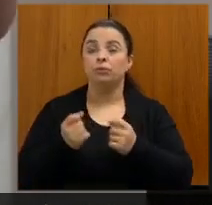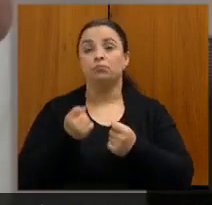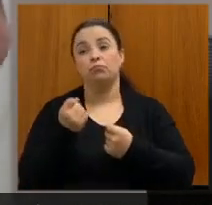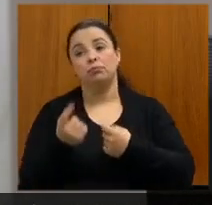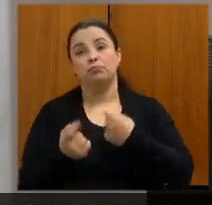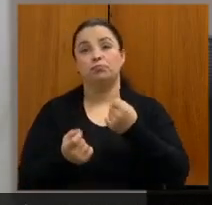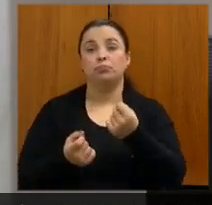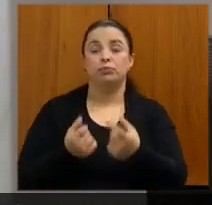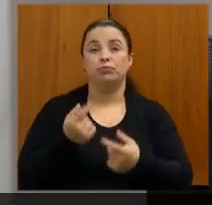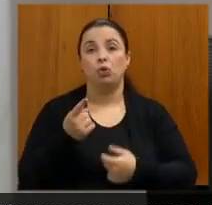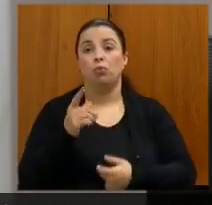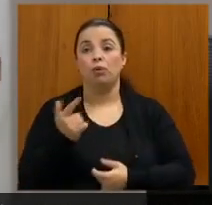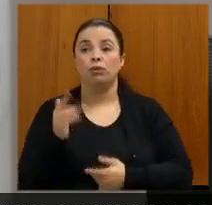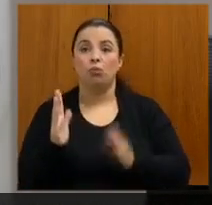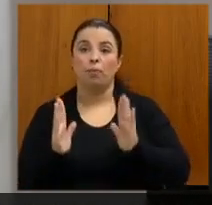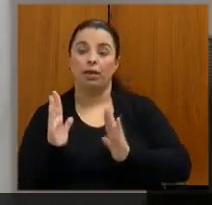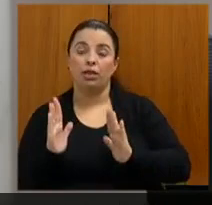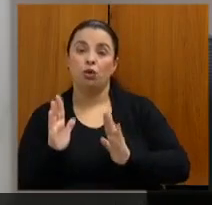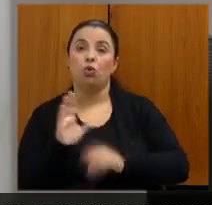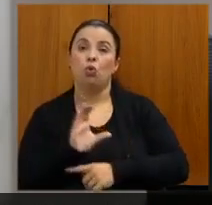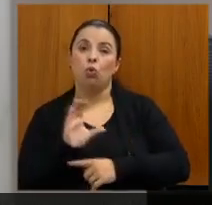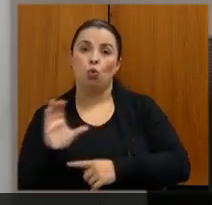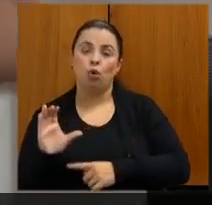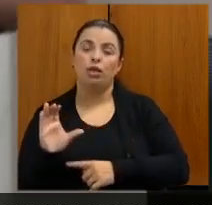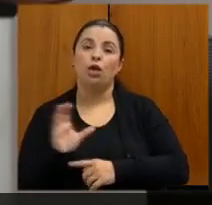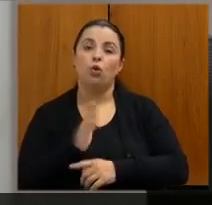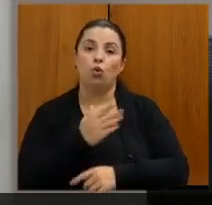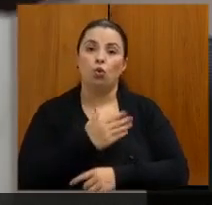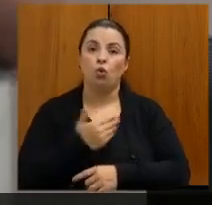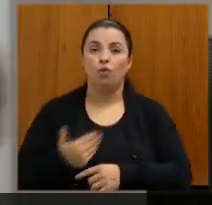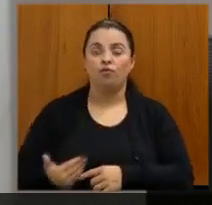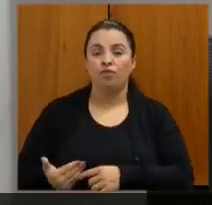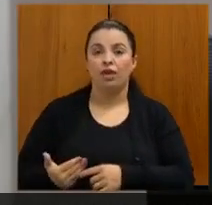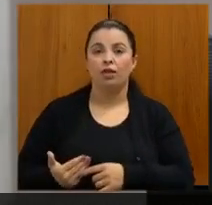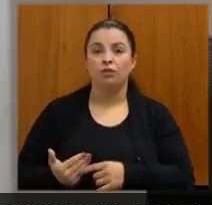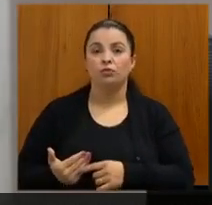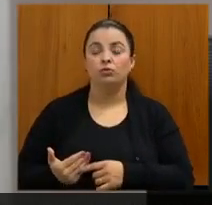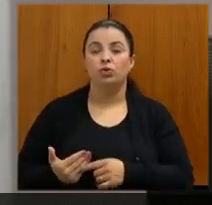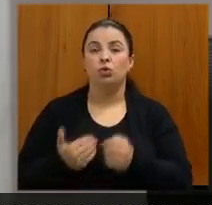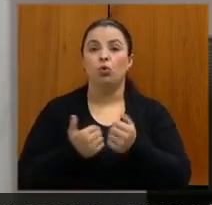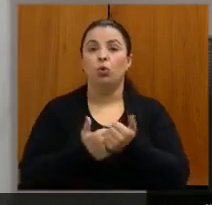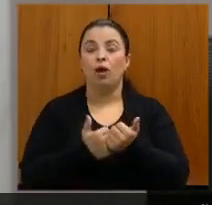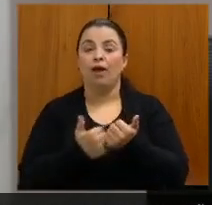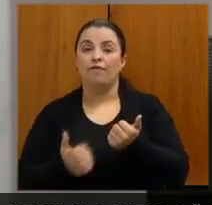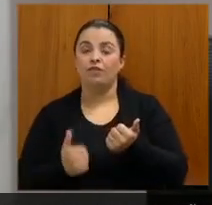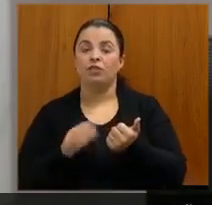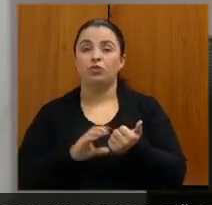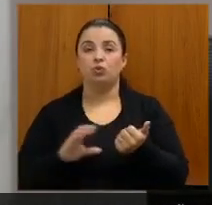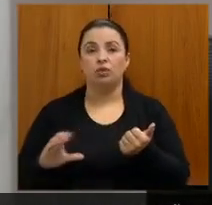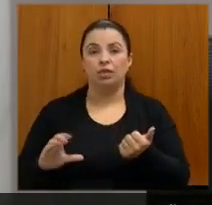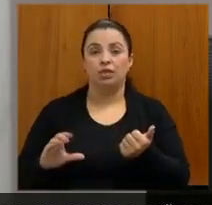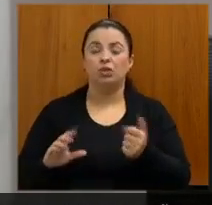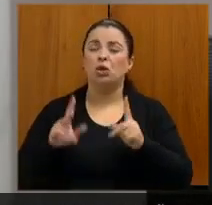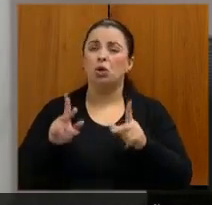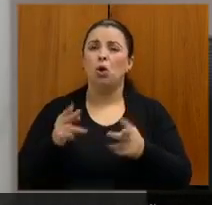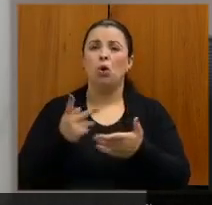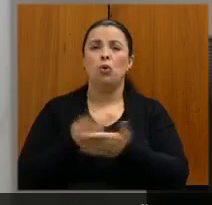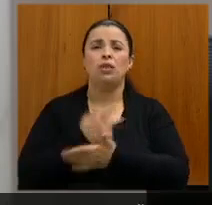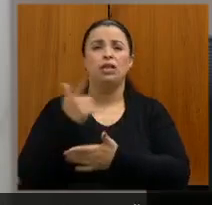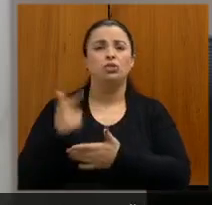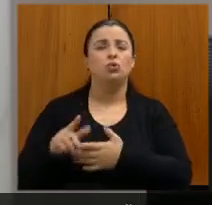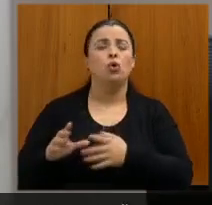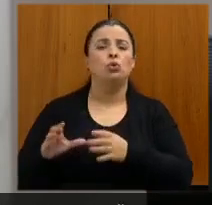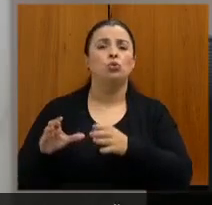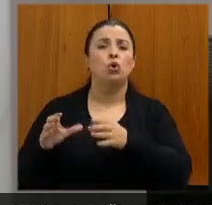determinado momento coordena a o governo com a vice-coordenação como ocorre com vários